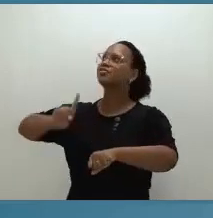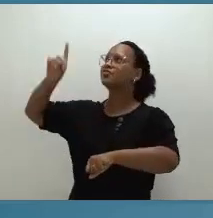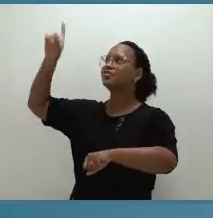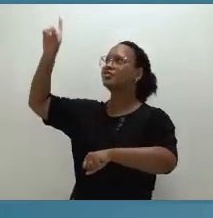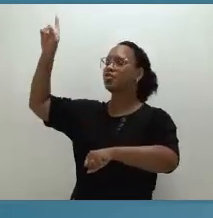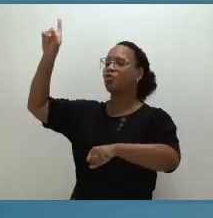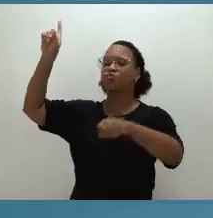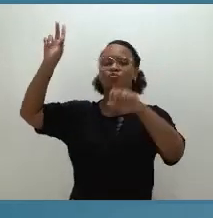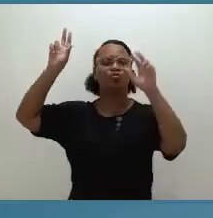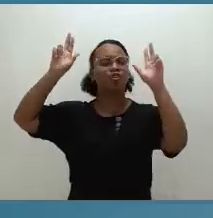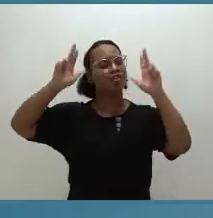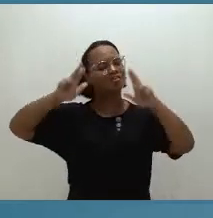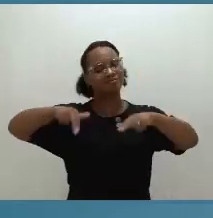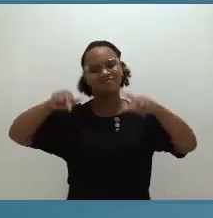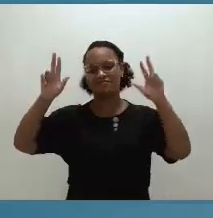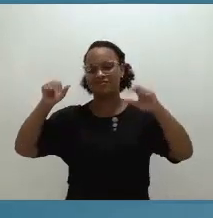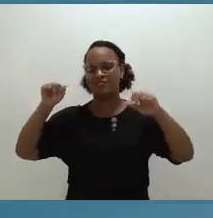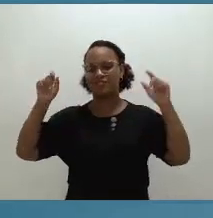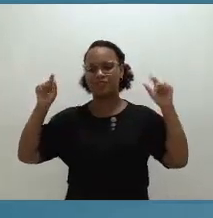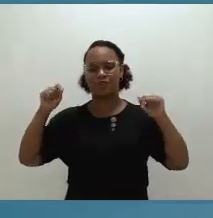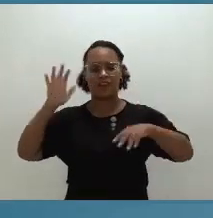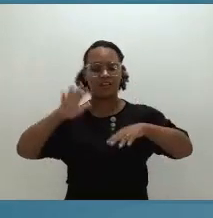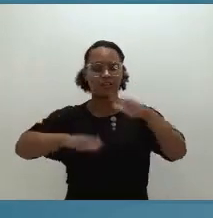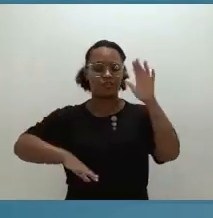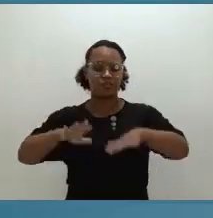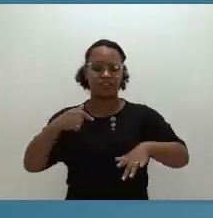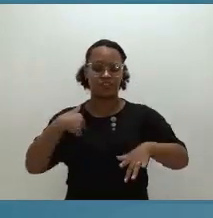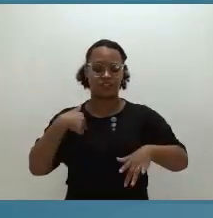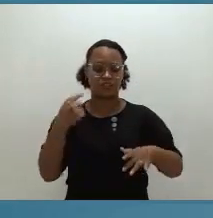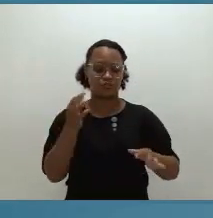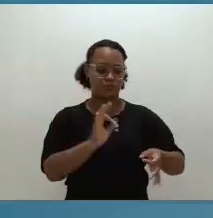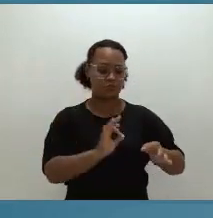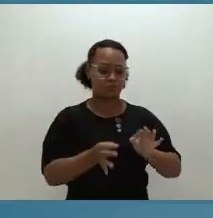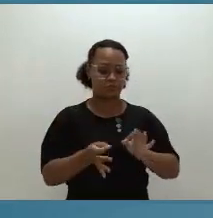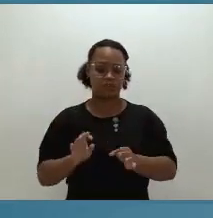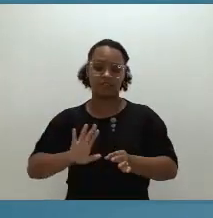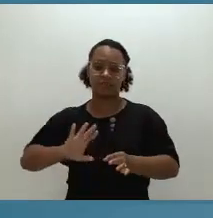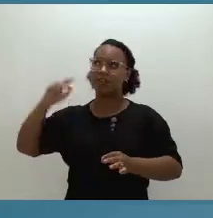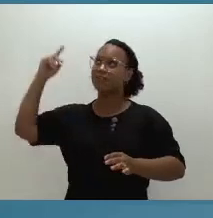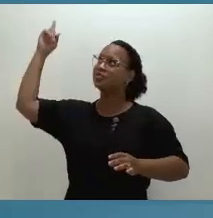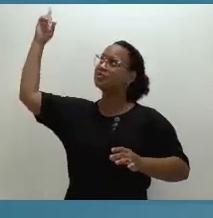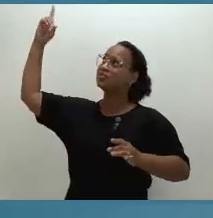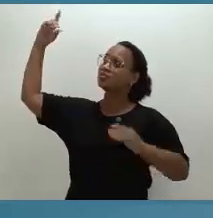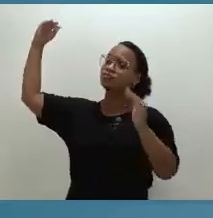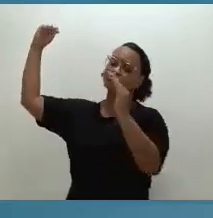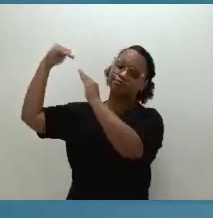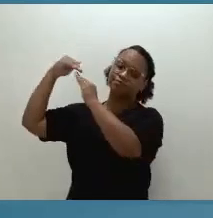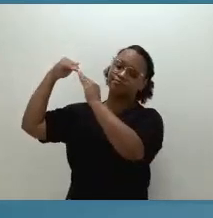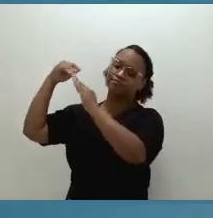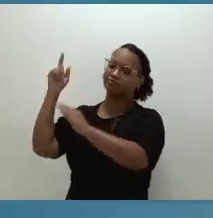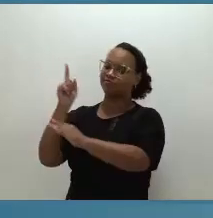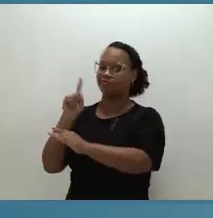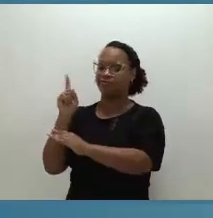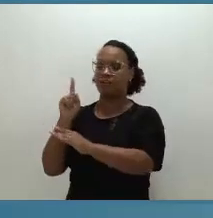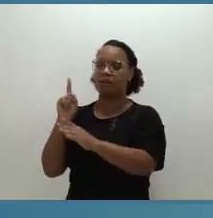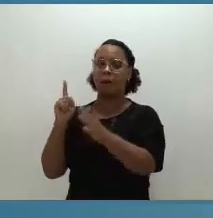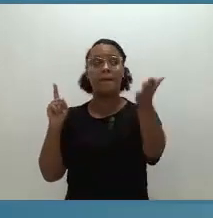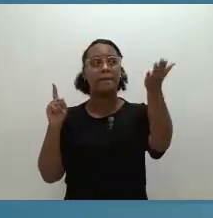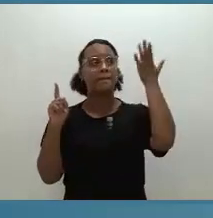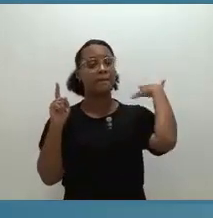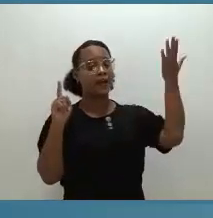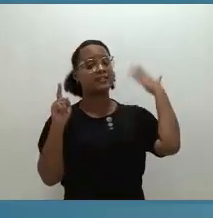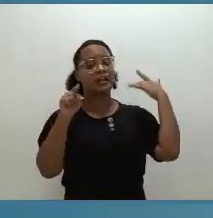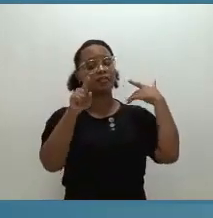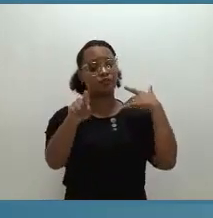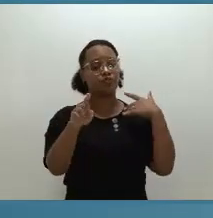Nunca, muitas vezes, nossos planos não são os planos dele. Então, não era plano dele que você fosse presidente da